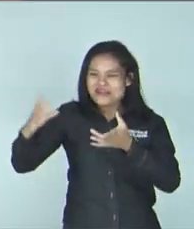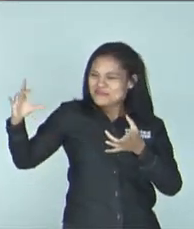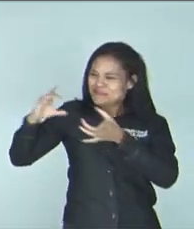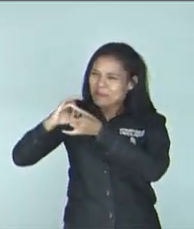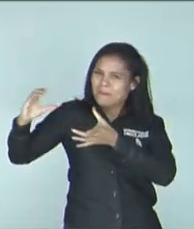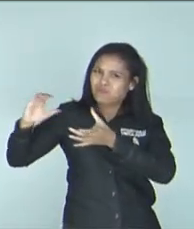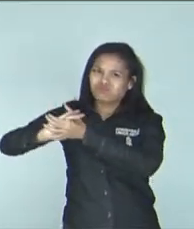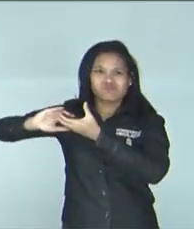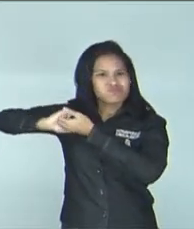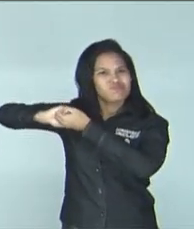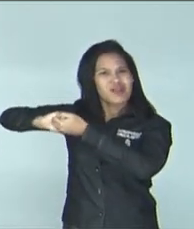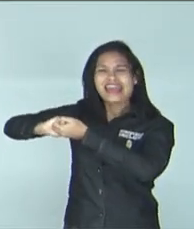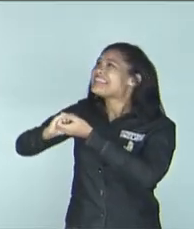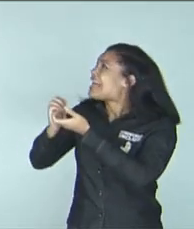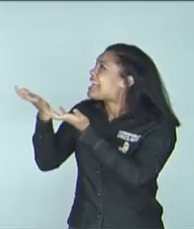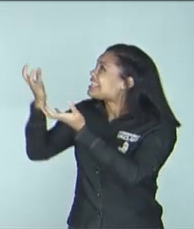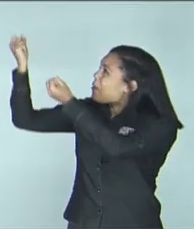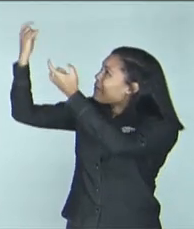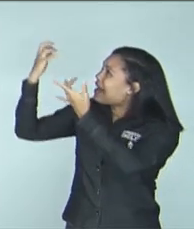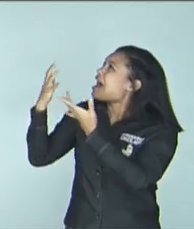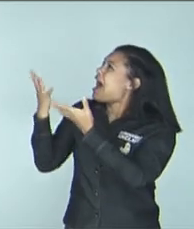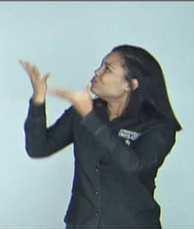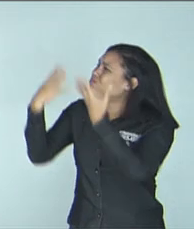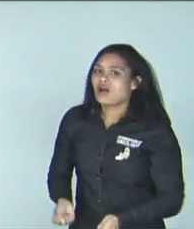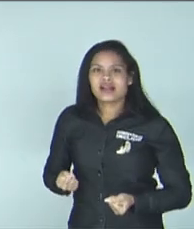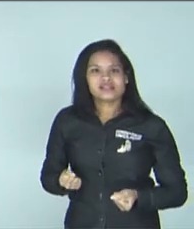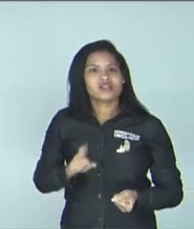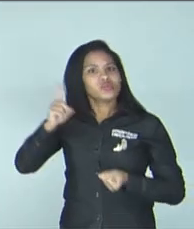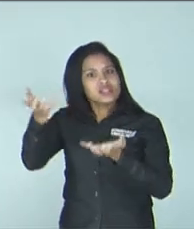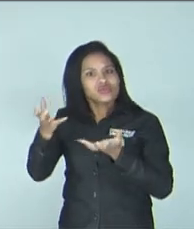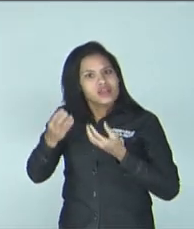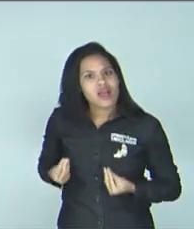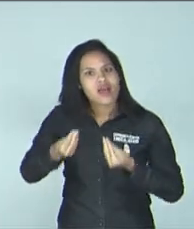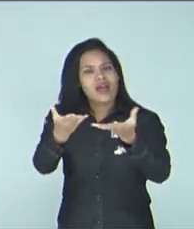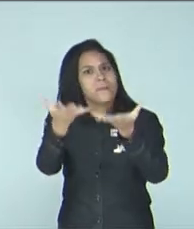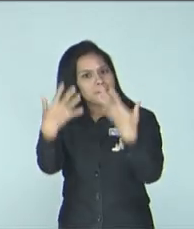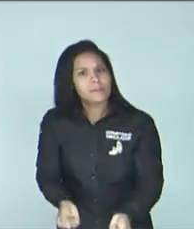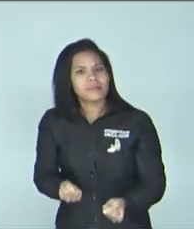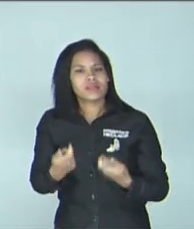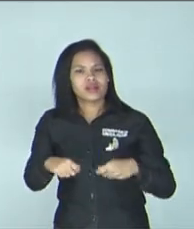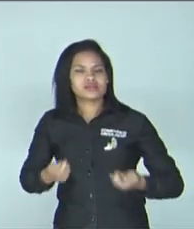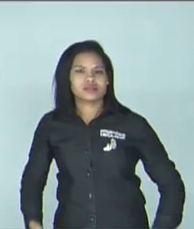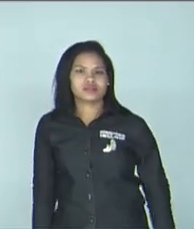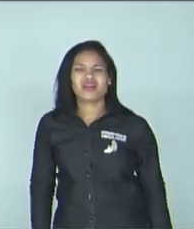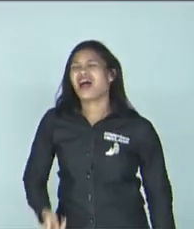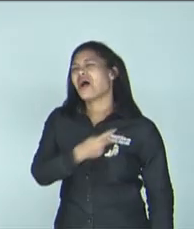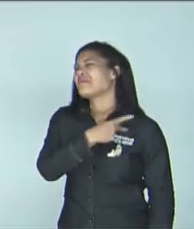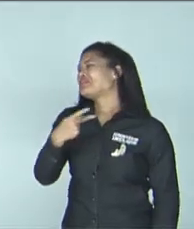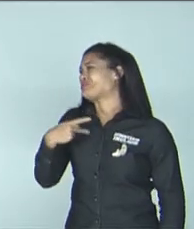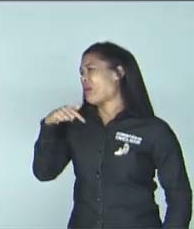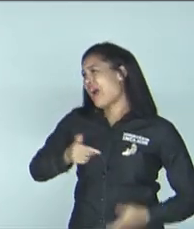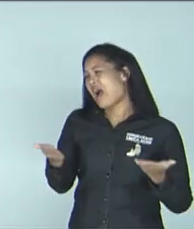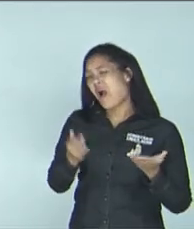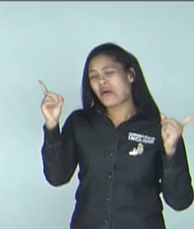pegar na mão de deus aquilo que ele tem para gente o pastor essa crise tá me